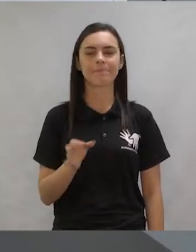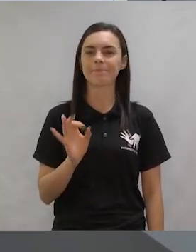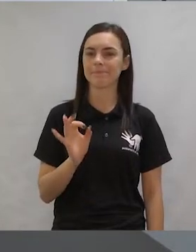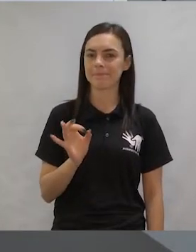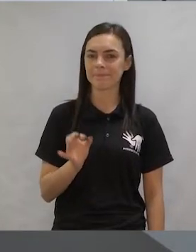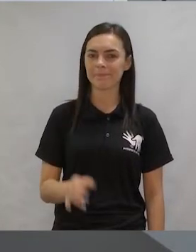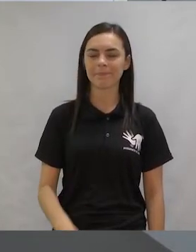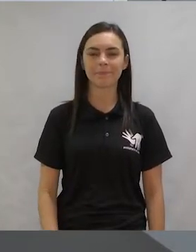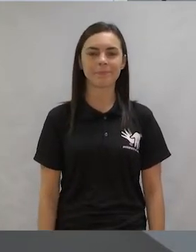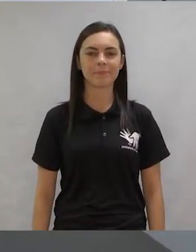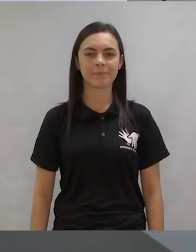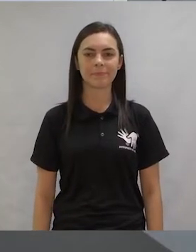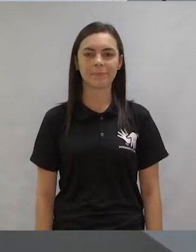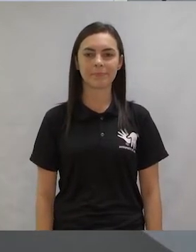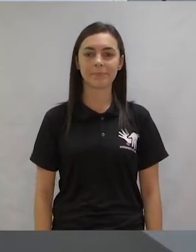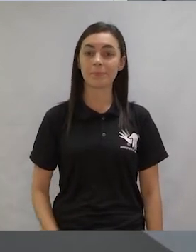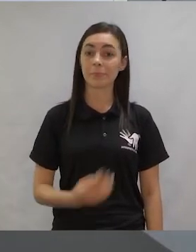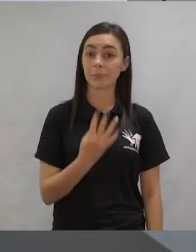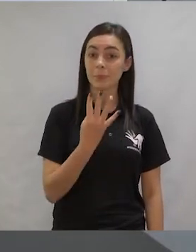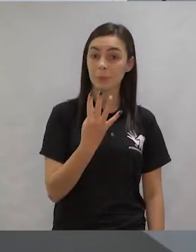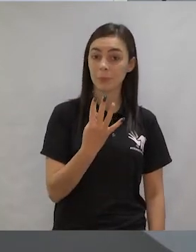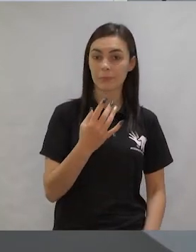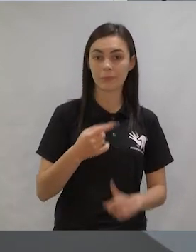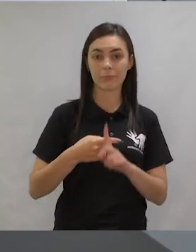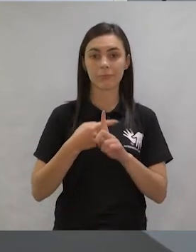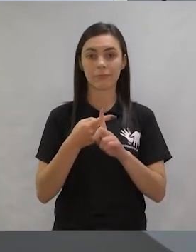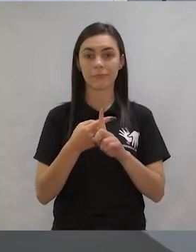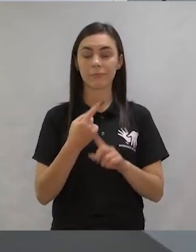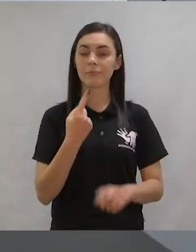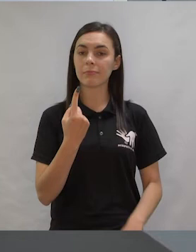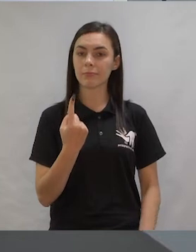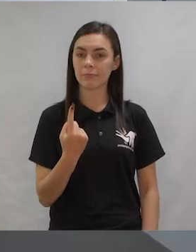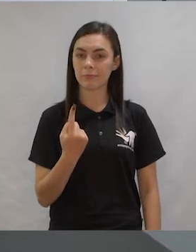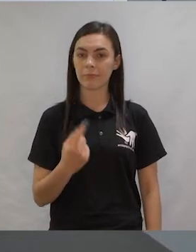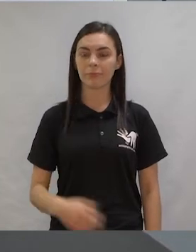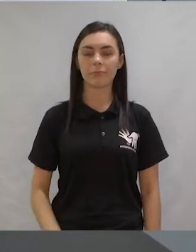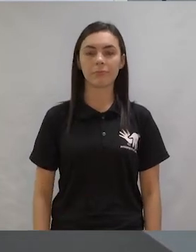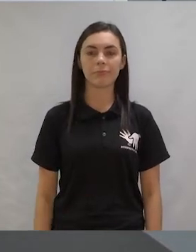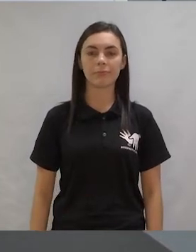4. Muito bem. 4 mais 1.